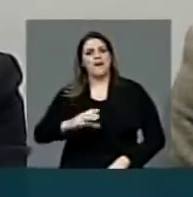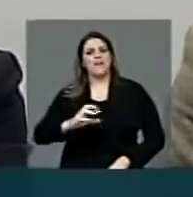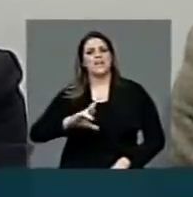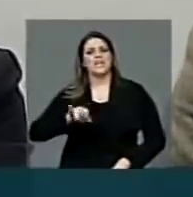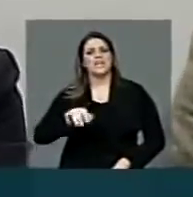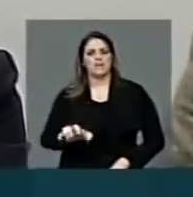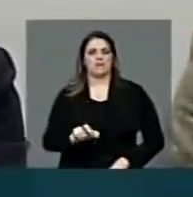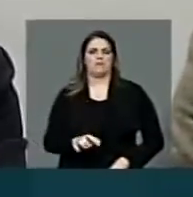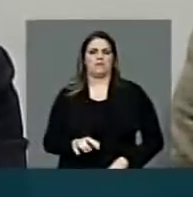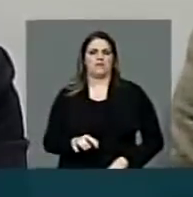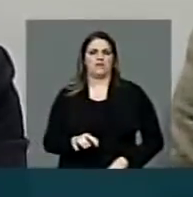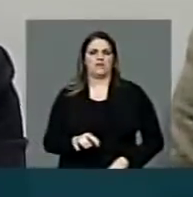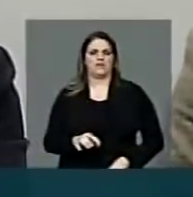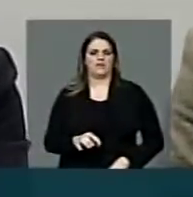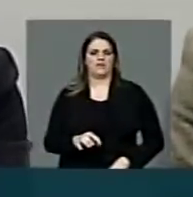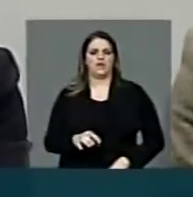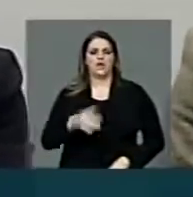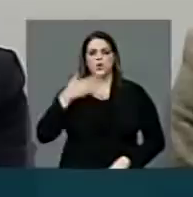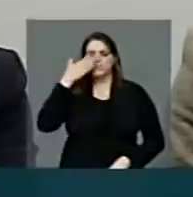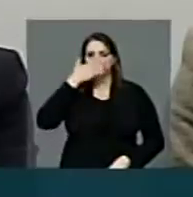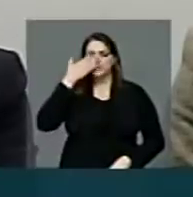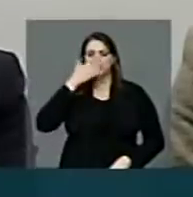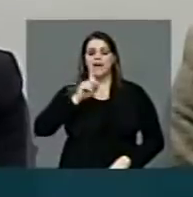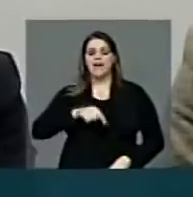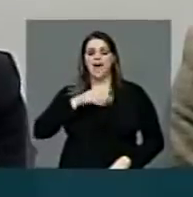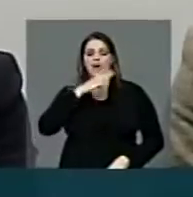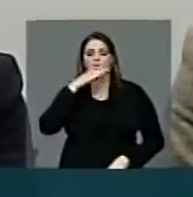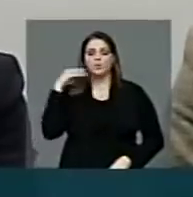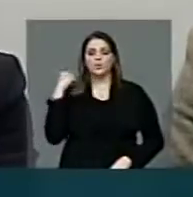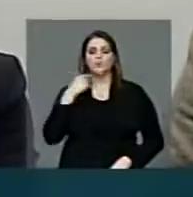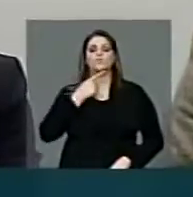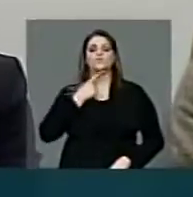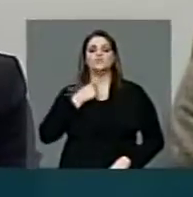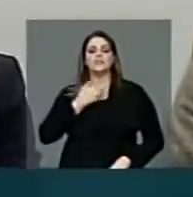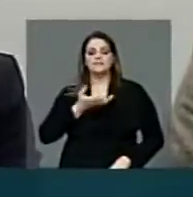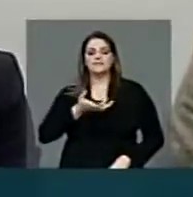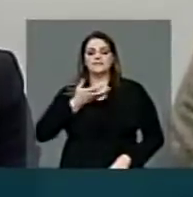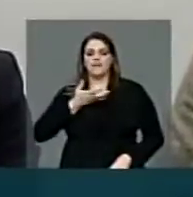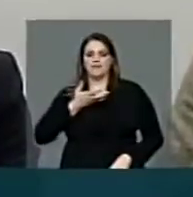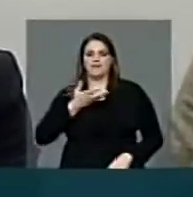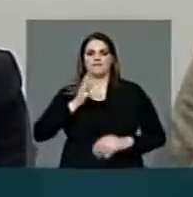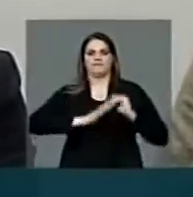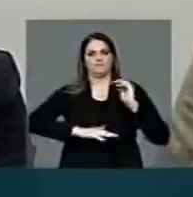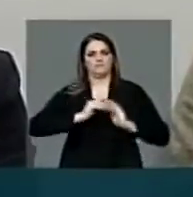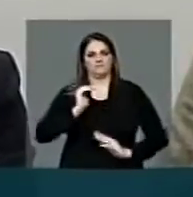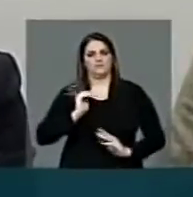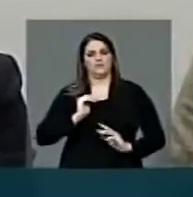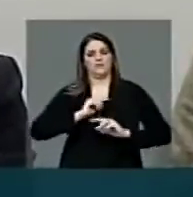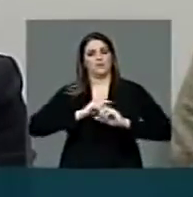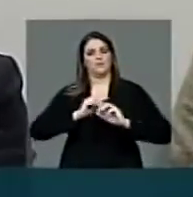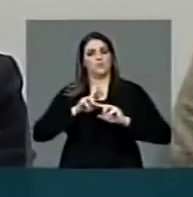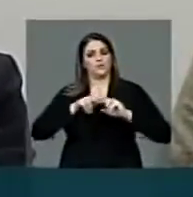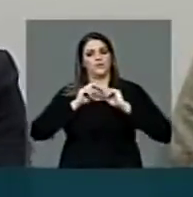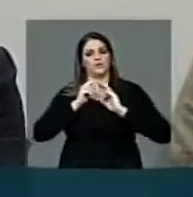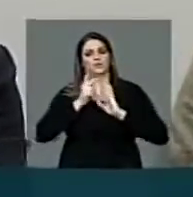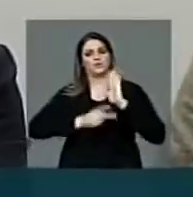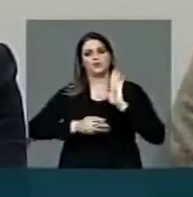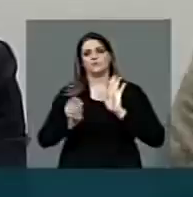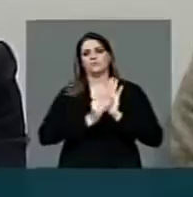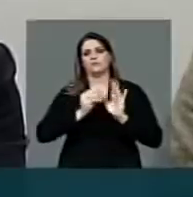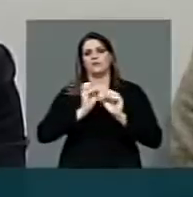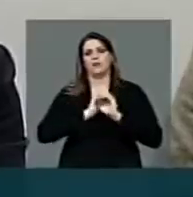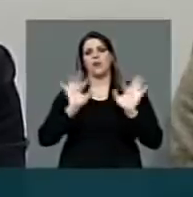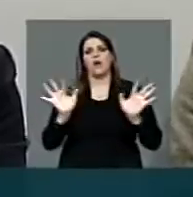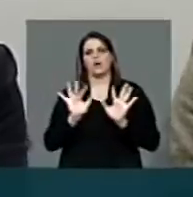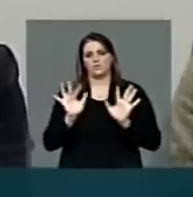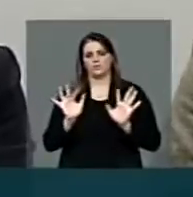Prostituição é uma prática exercida por uma pessoa adulta e capaz. O projeto, portanto, faz essa distinção muito clara, observando inclusive